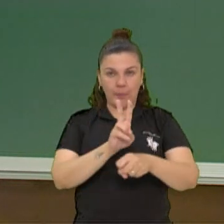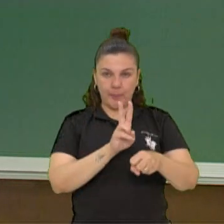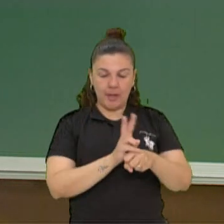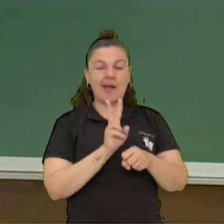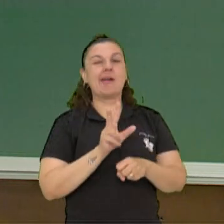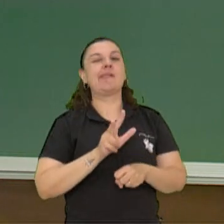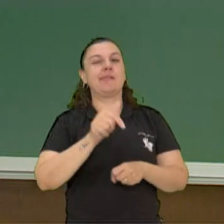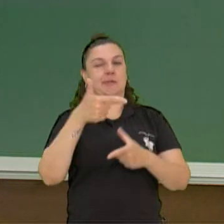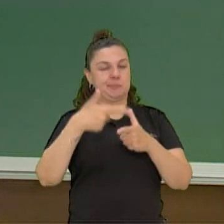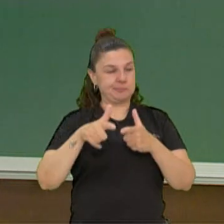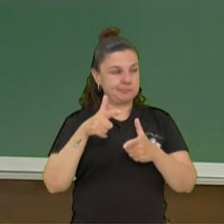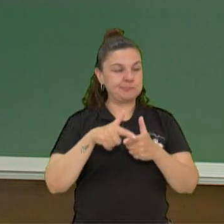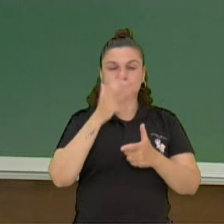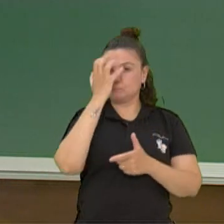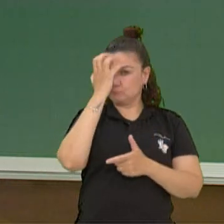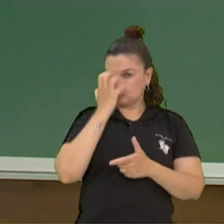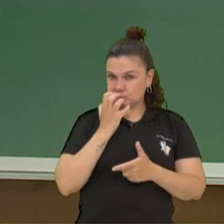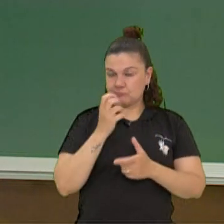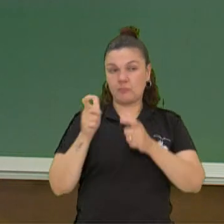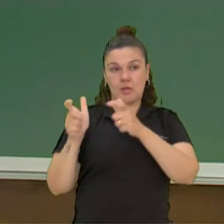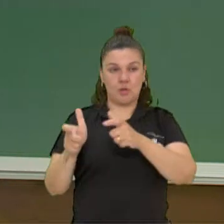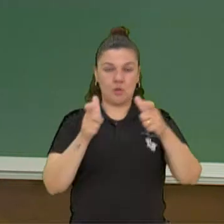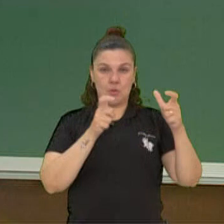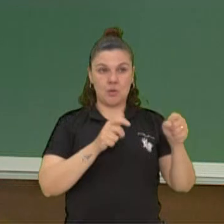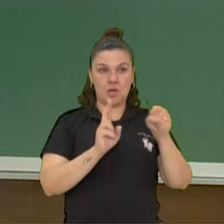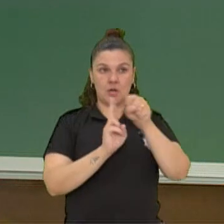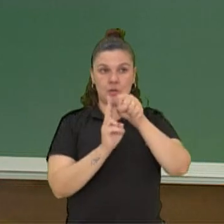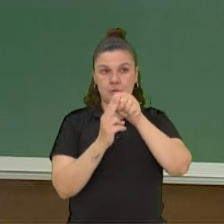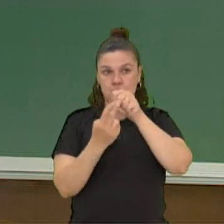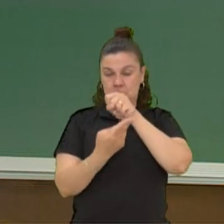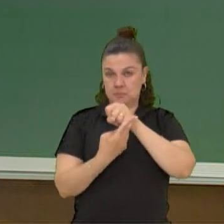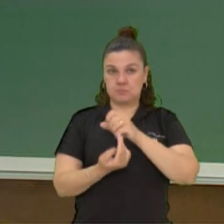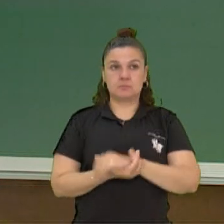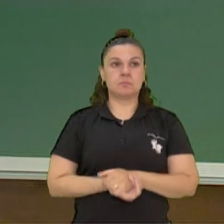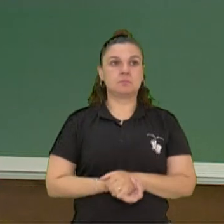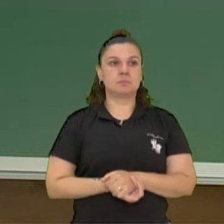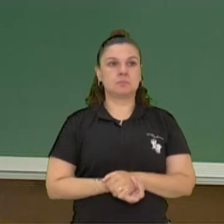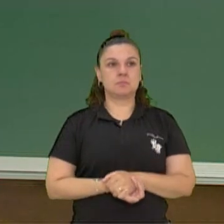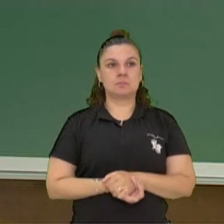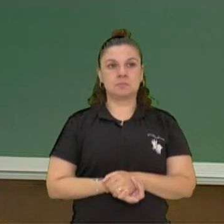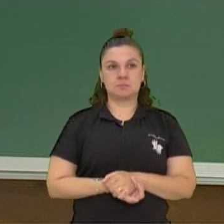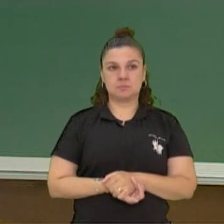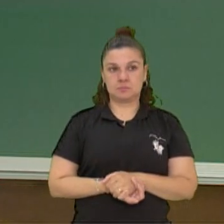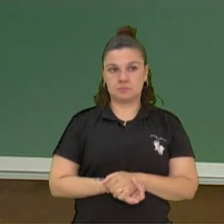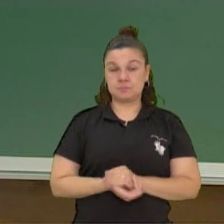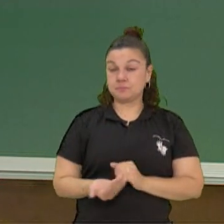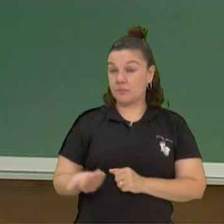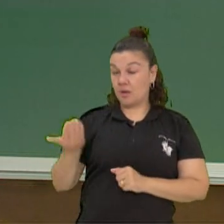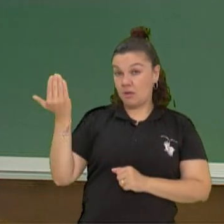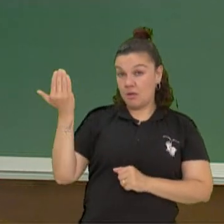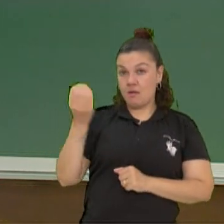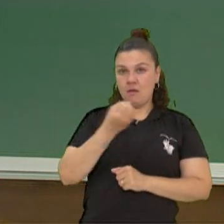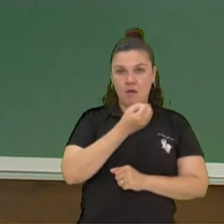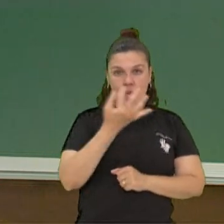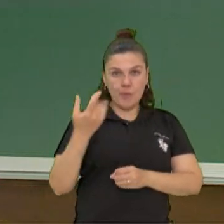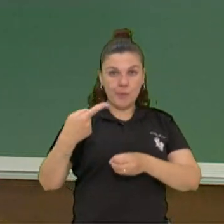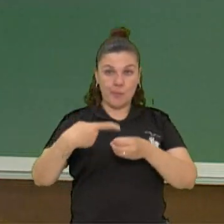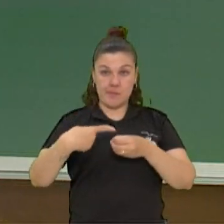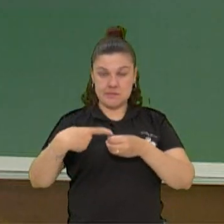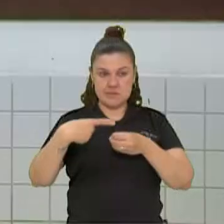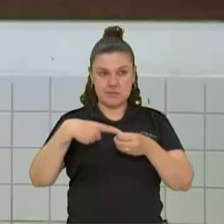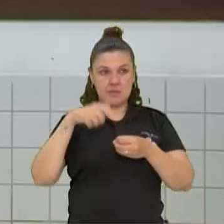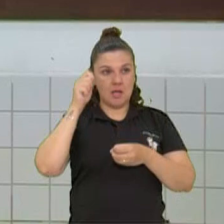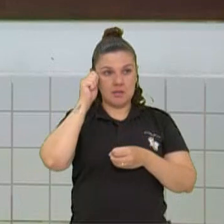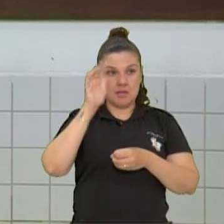problema gravíssimo para as áreas urbanas. Aqui eu coloquei algumas cidades da Ásia que